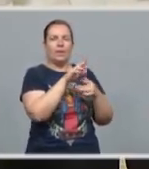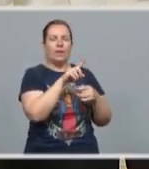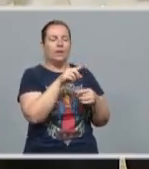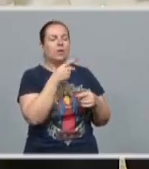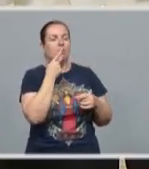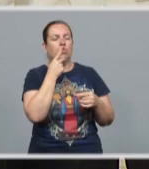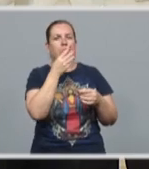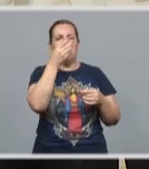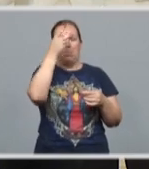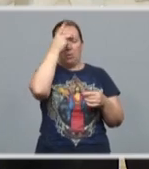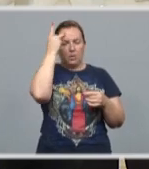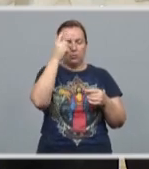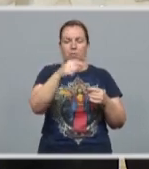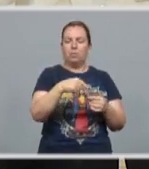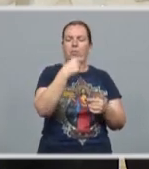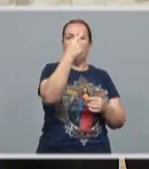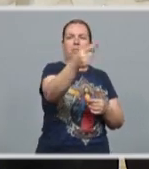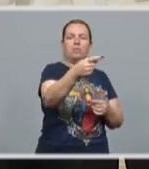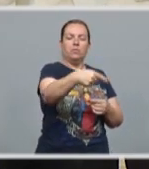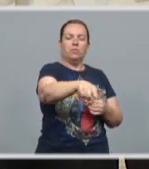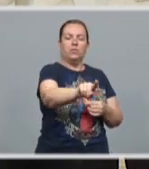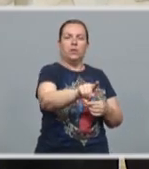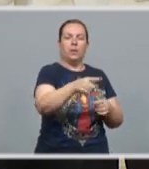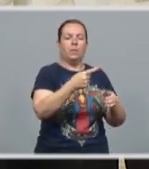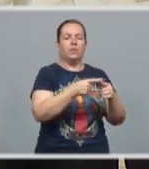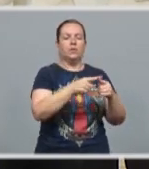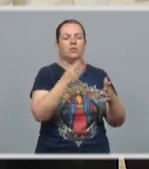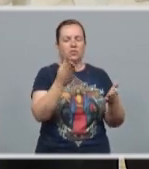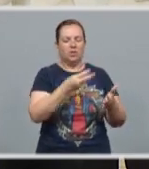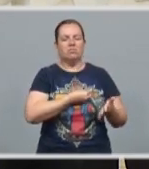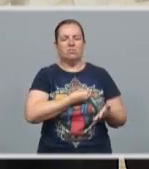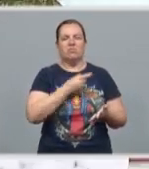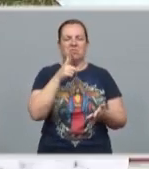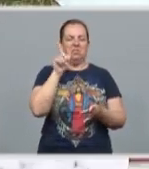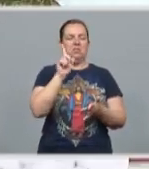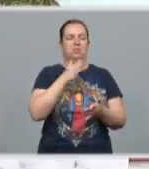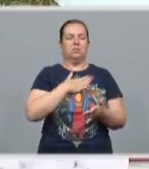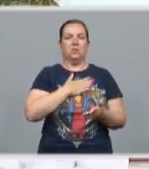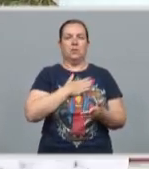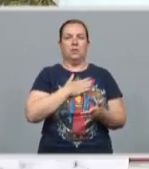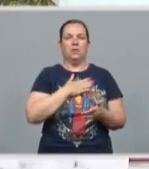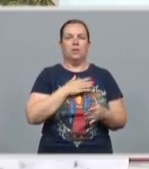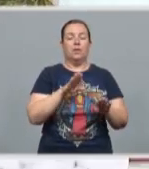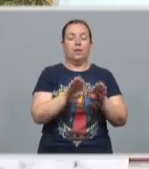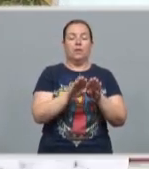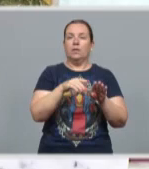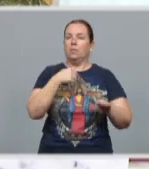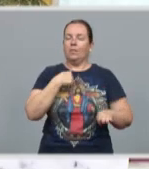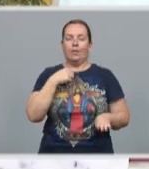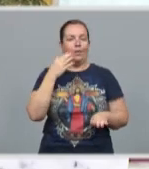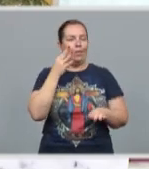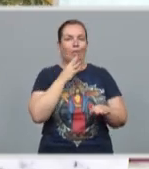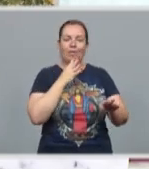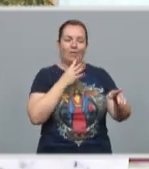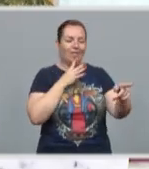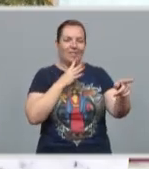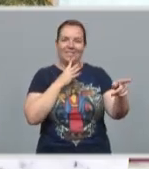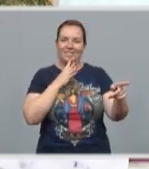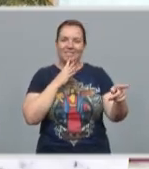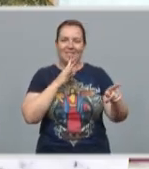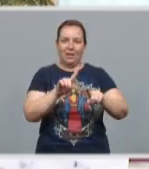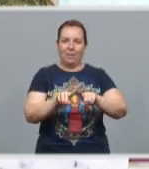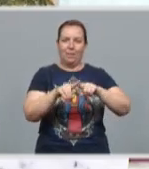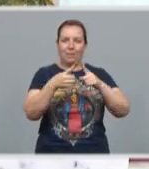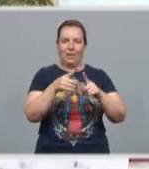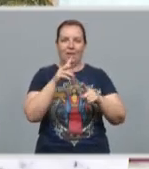minha frente, porque existia antes de mim. Também eu não o conhecia, mas